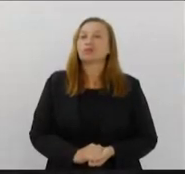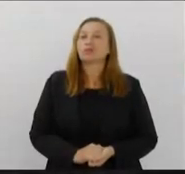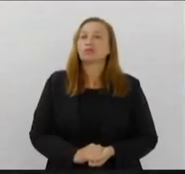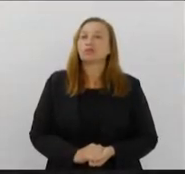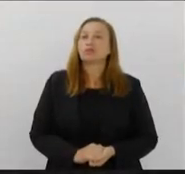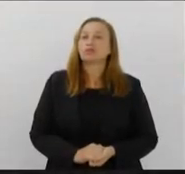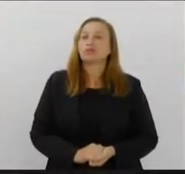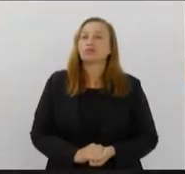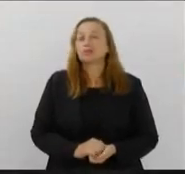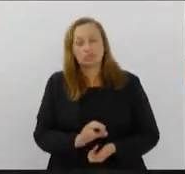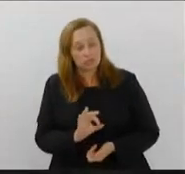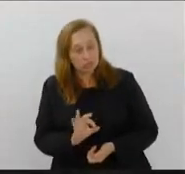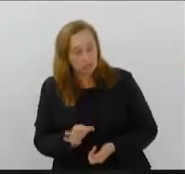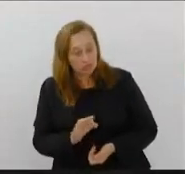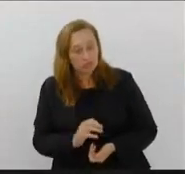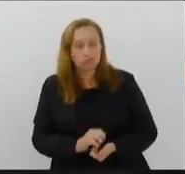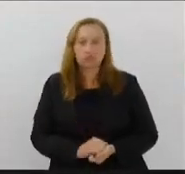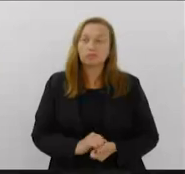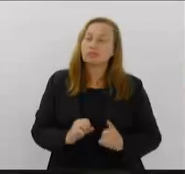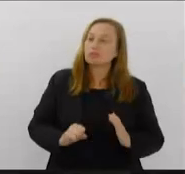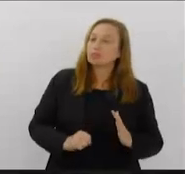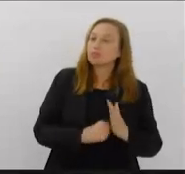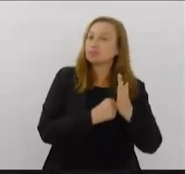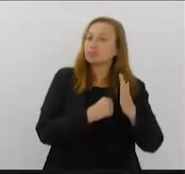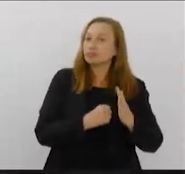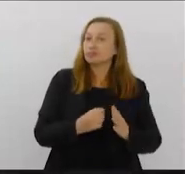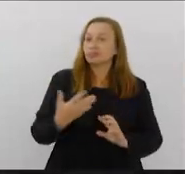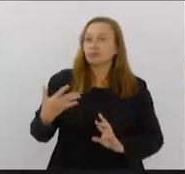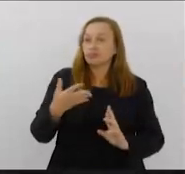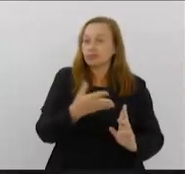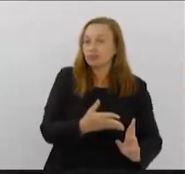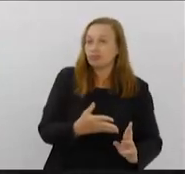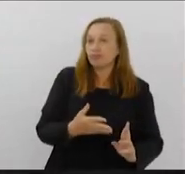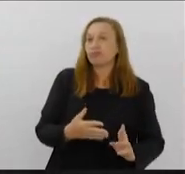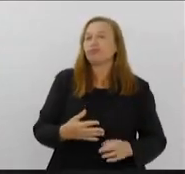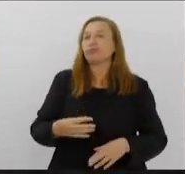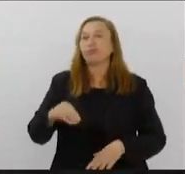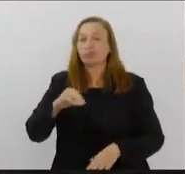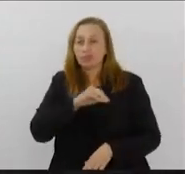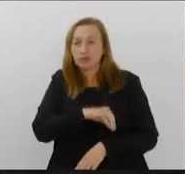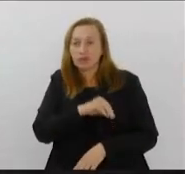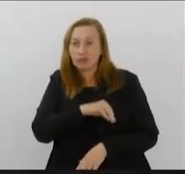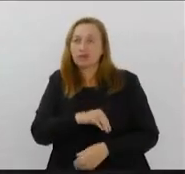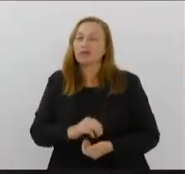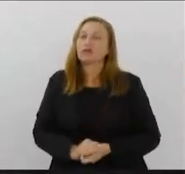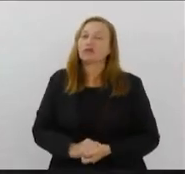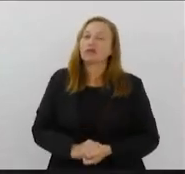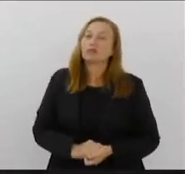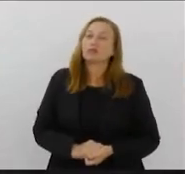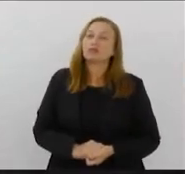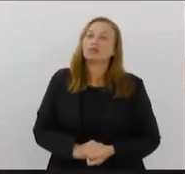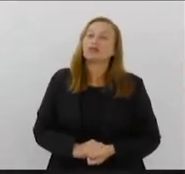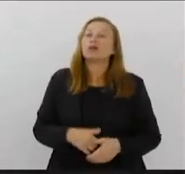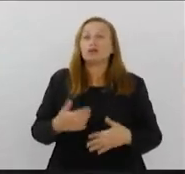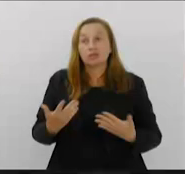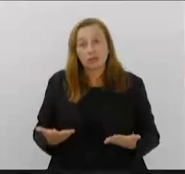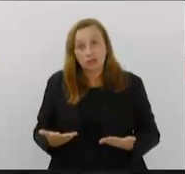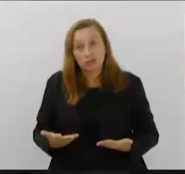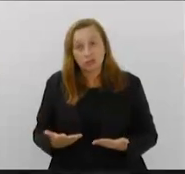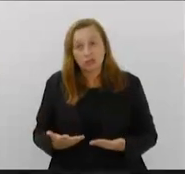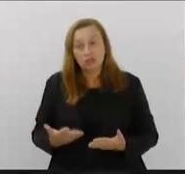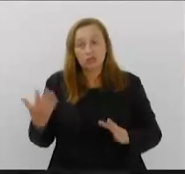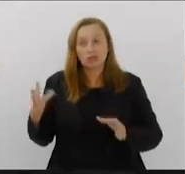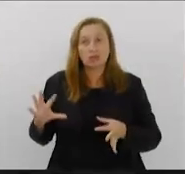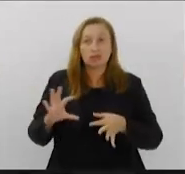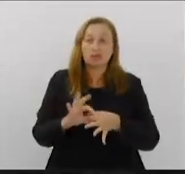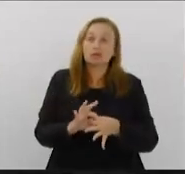e, obviamente, impacto no que se refere à geração de renda e ao incremento dessa própria renda. Então, isso está